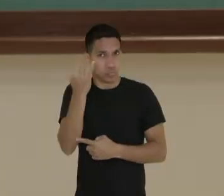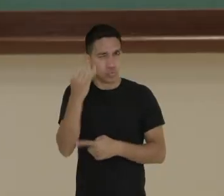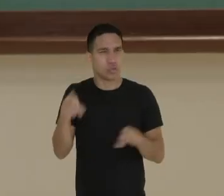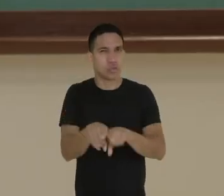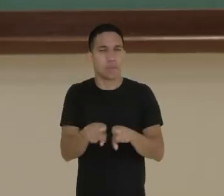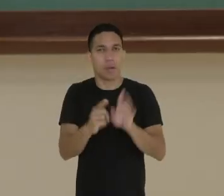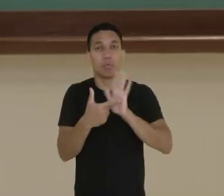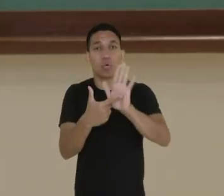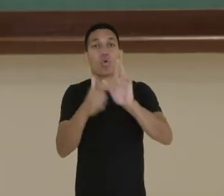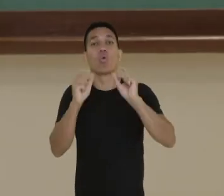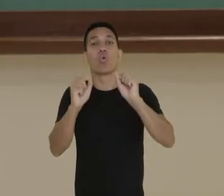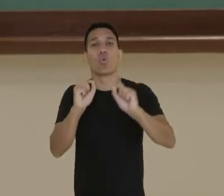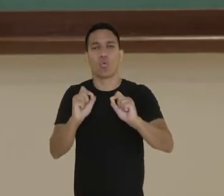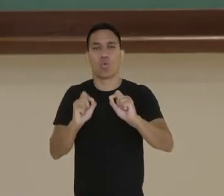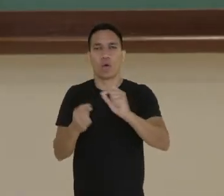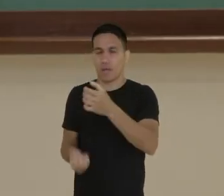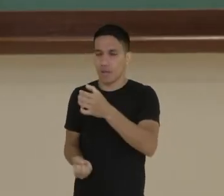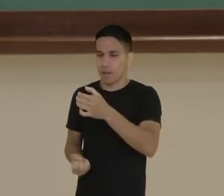é que a matriz